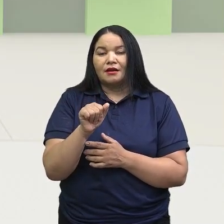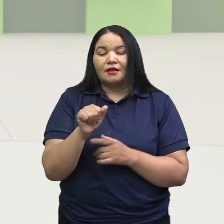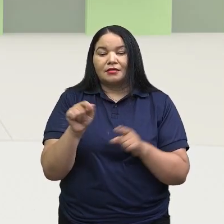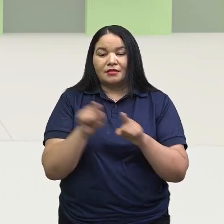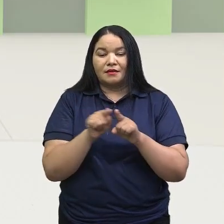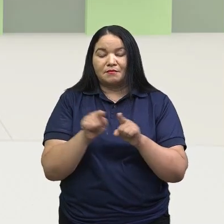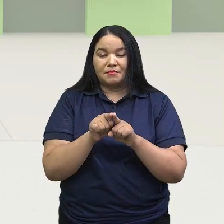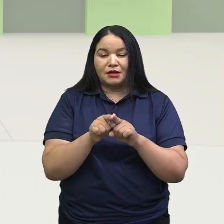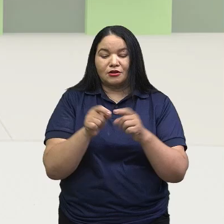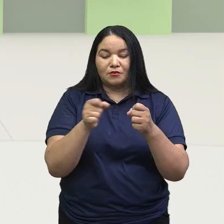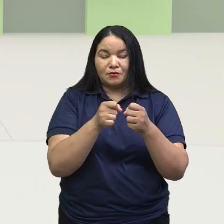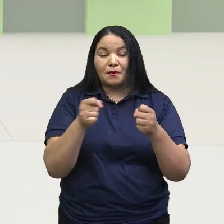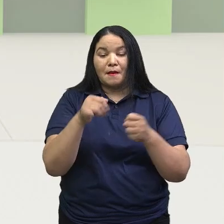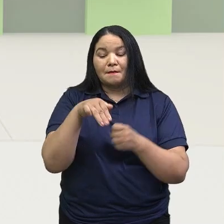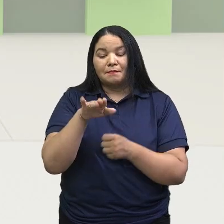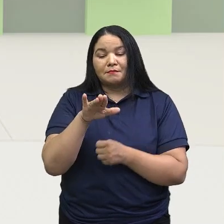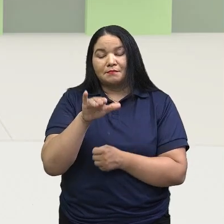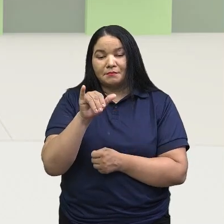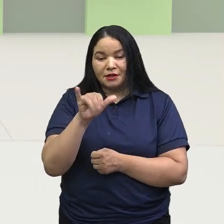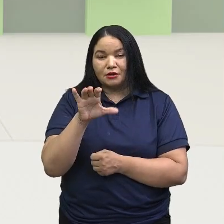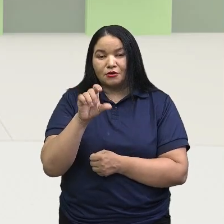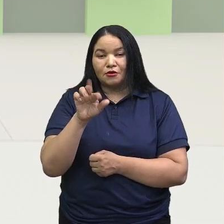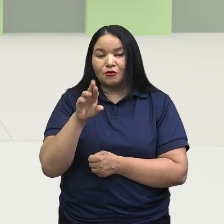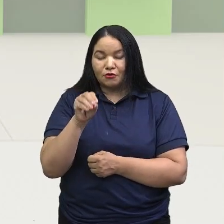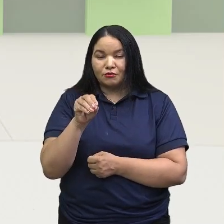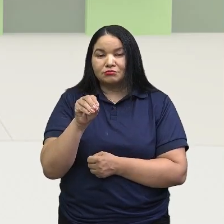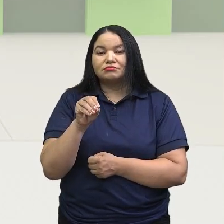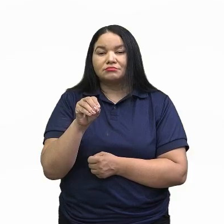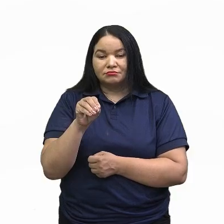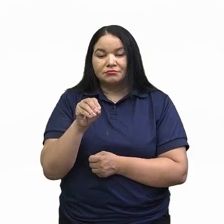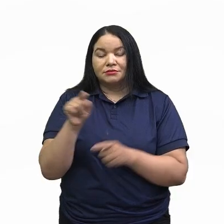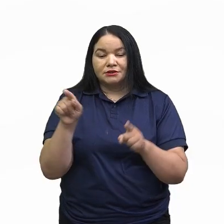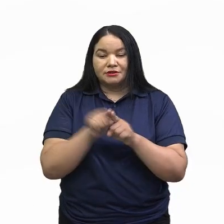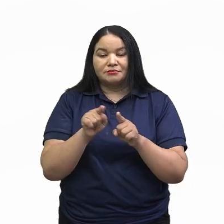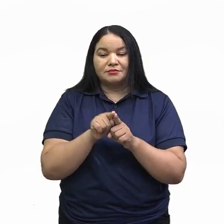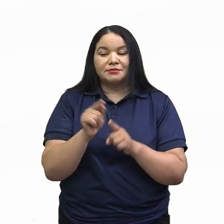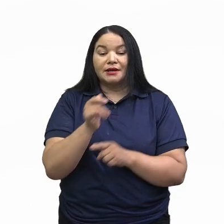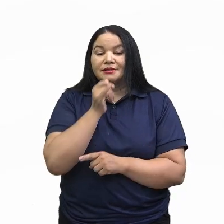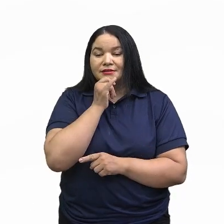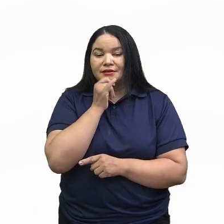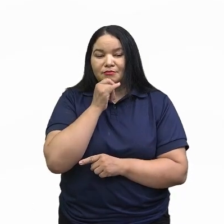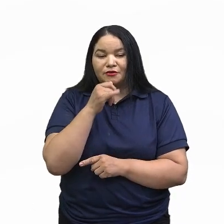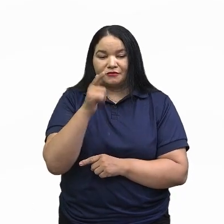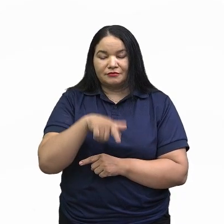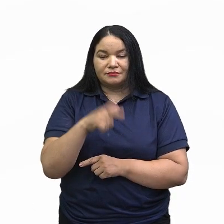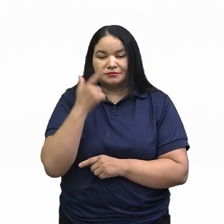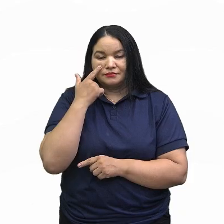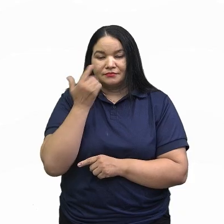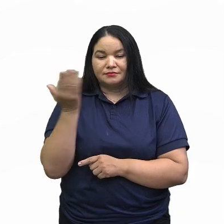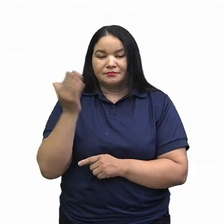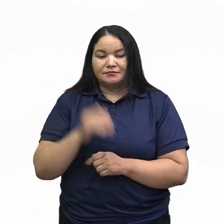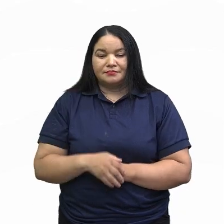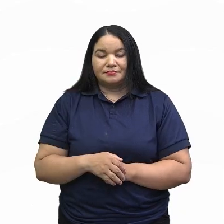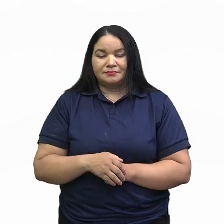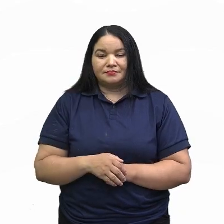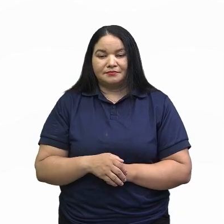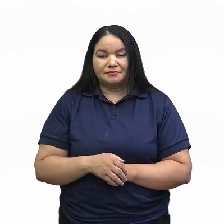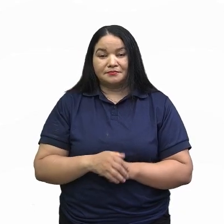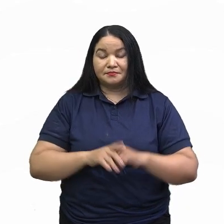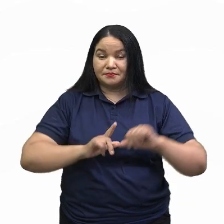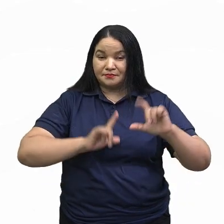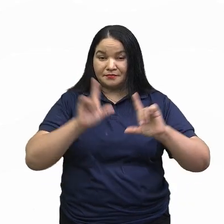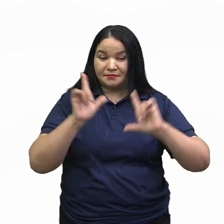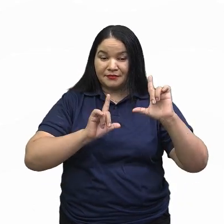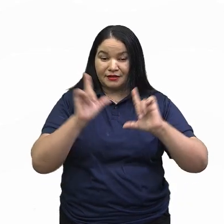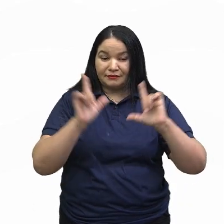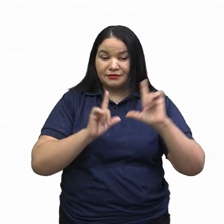rádio, como nós temos nessas imagens. E quais os exemplos que temos? O funcionamento de